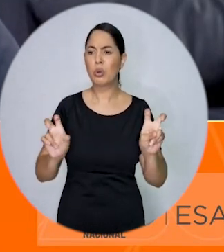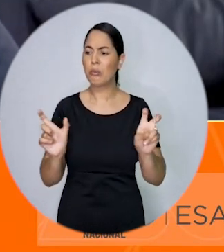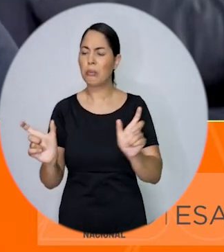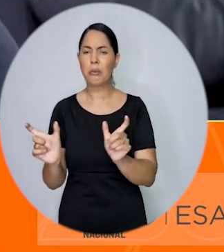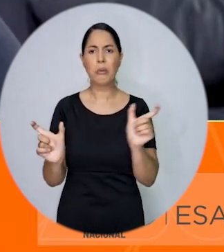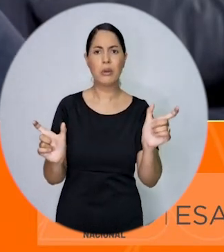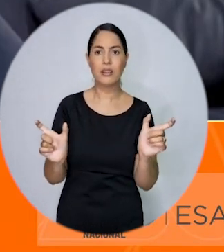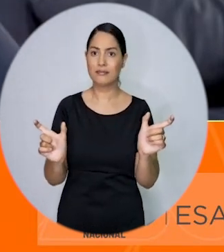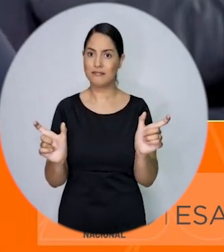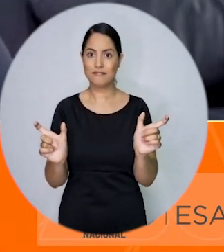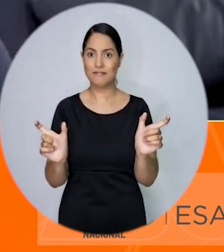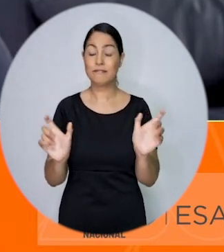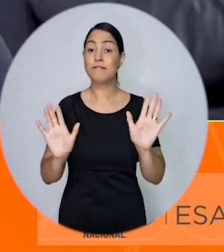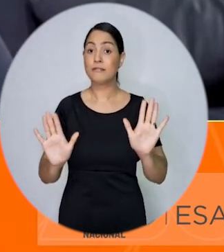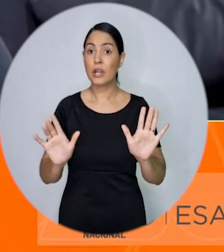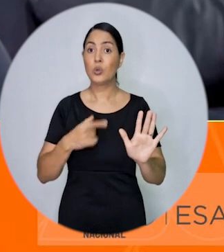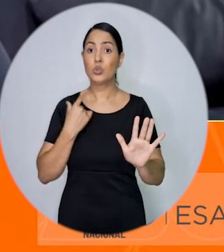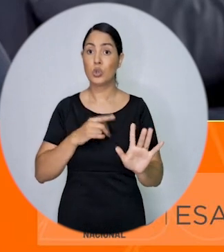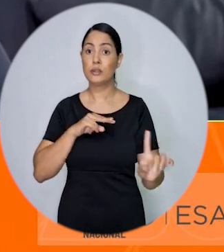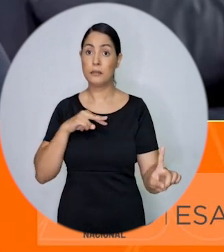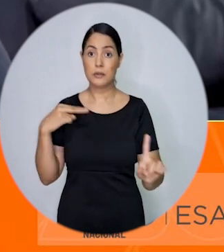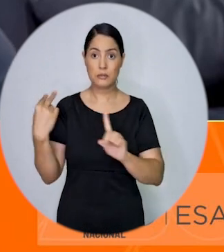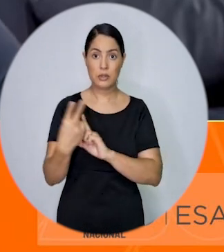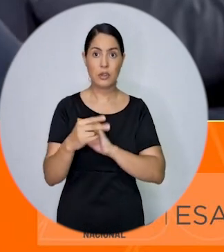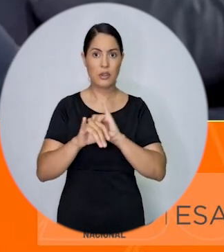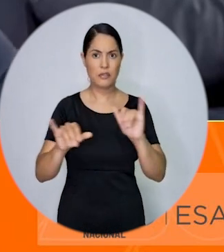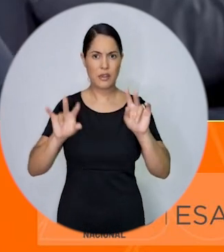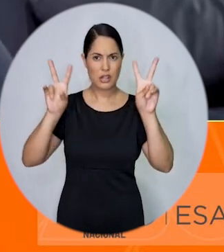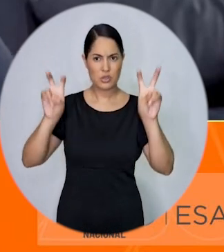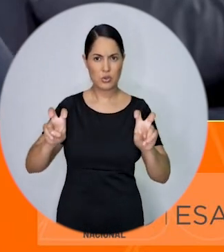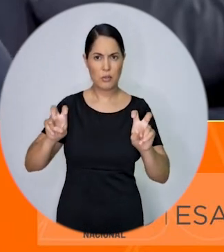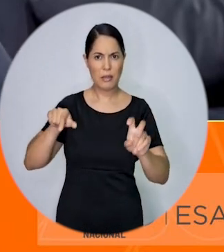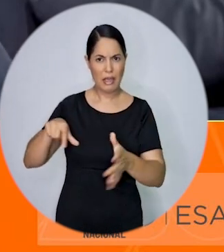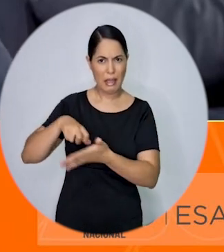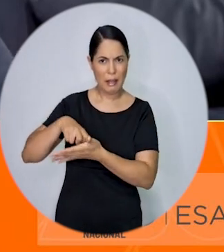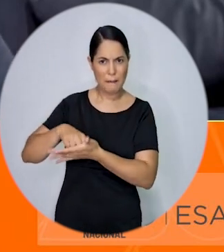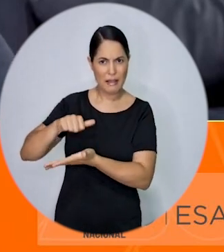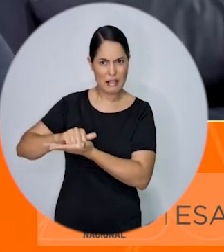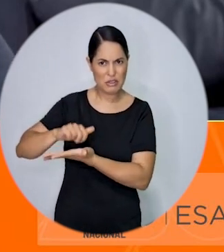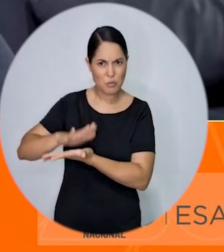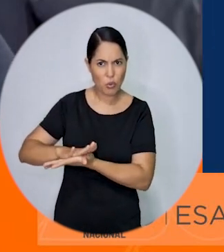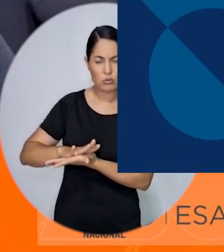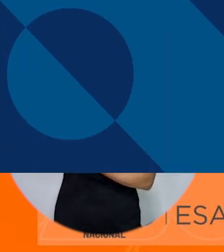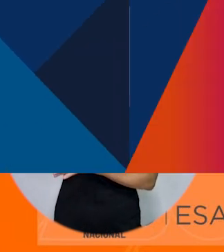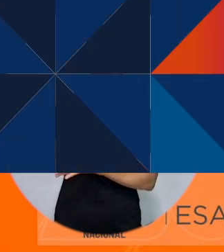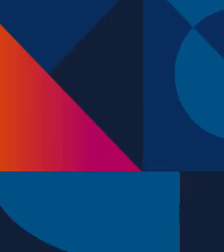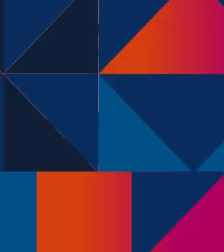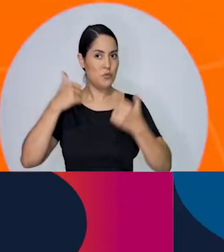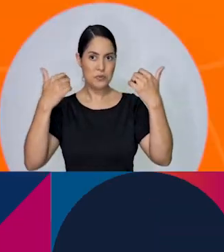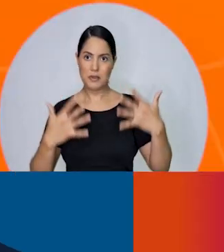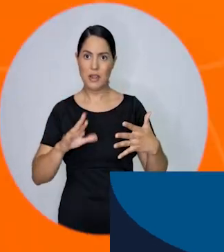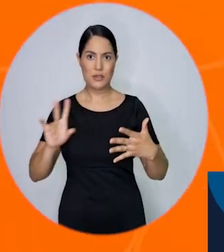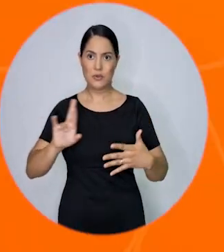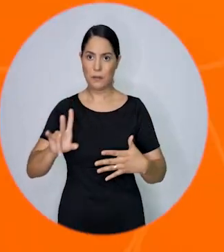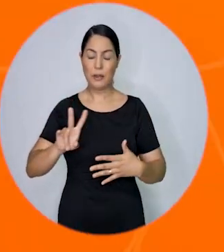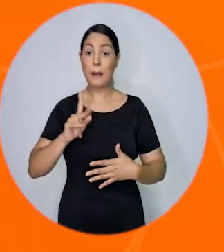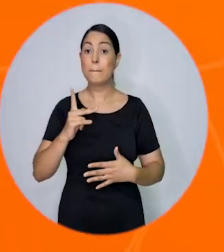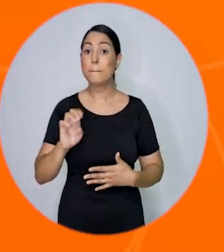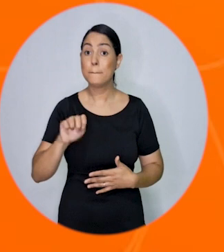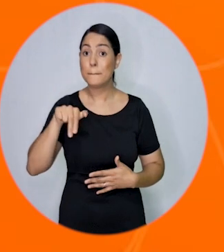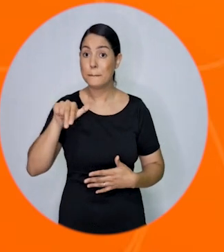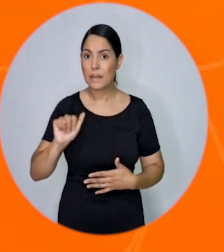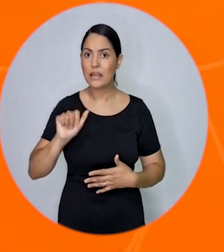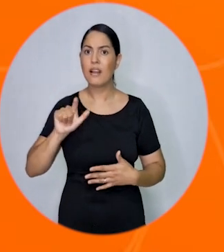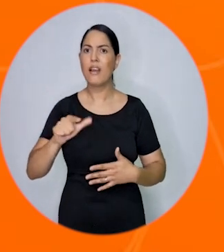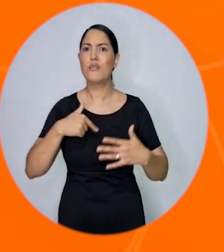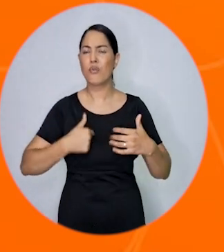relação entre isso? Numa visão tecnicista, ortodoxa, alguns vão pensar em pena de multa. Não é disso que eu vou falar. Eu